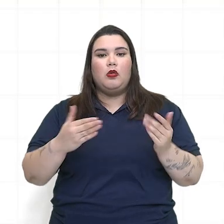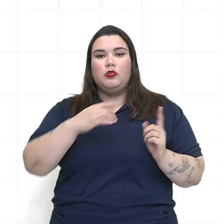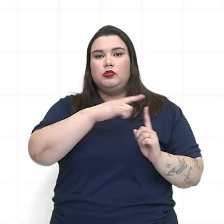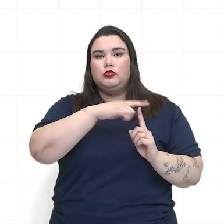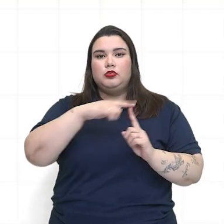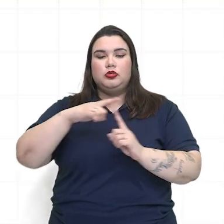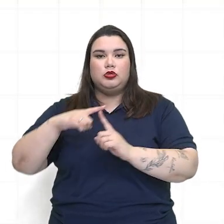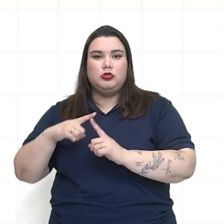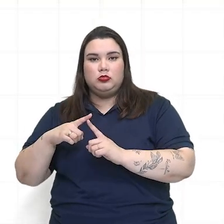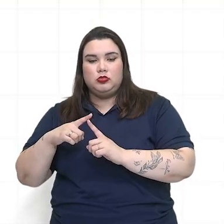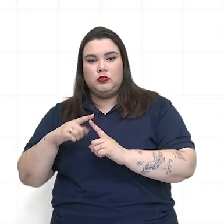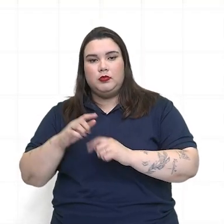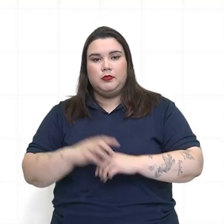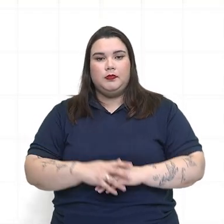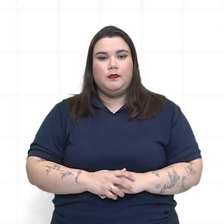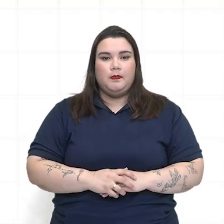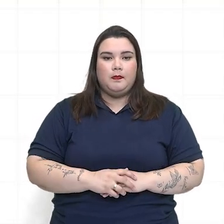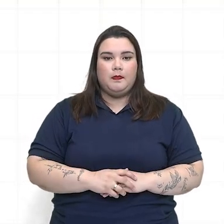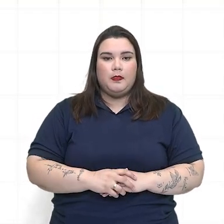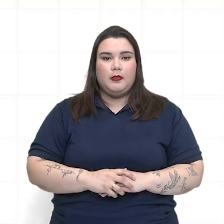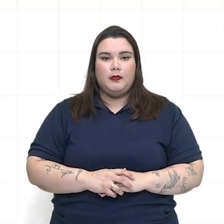E as proteínas, né?